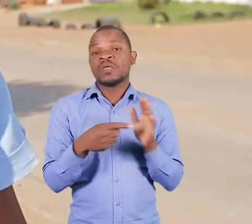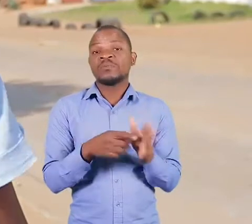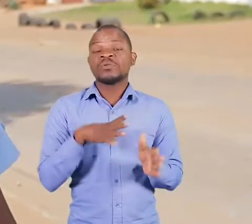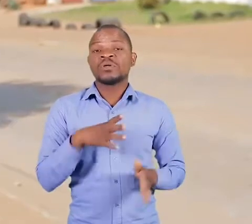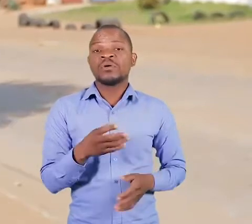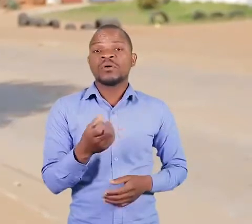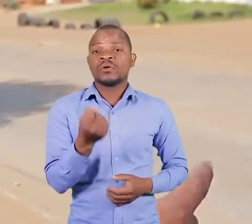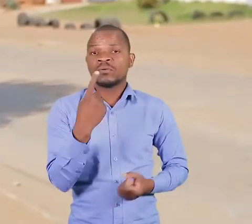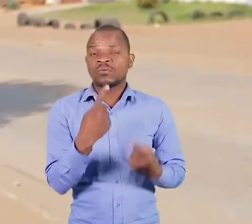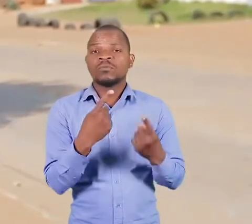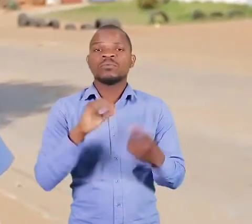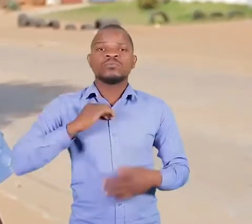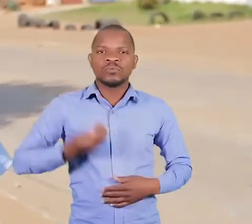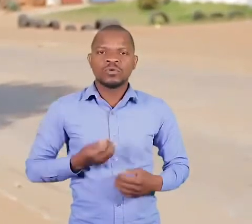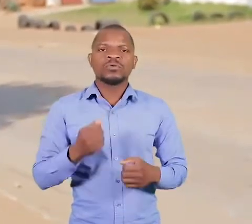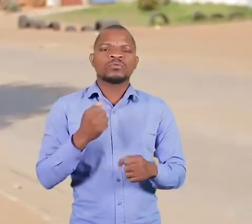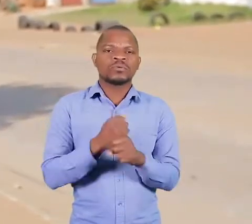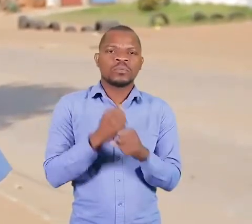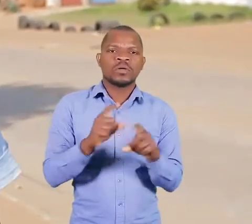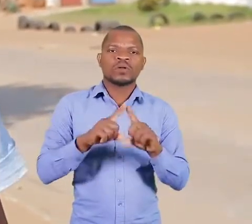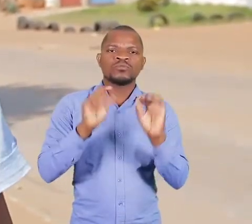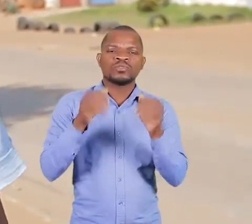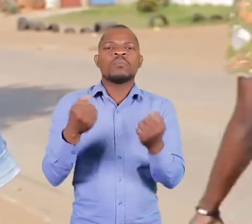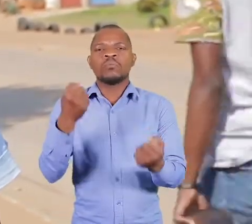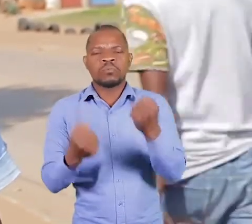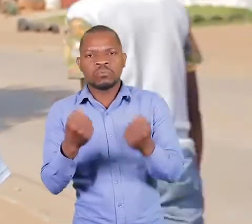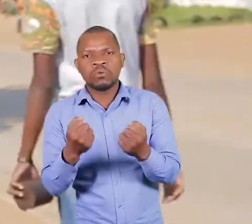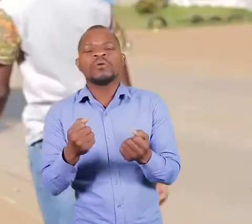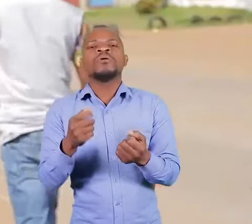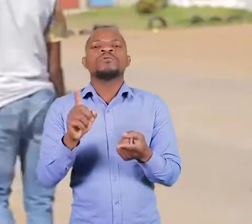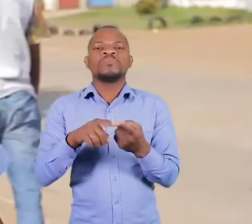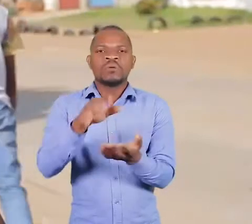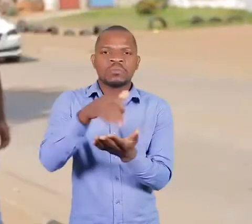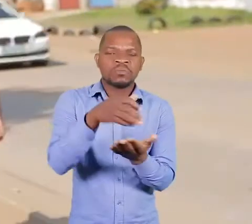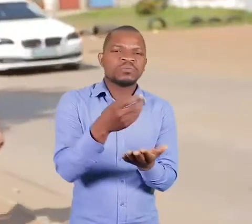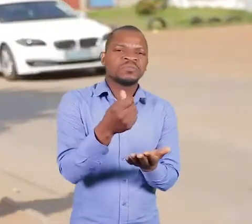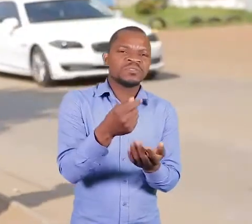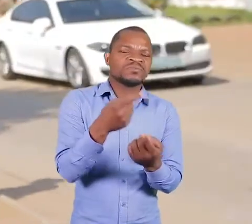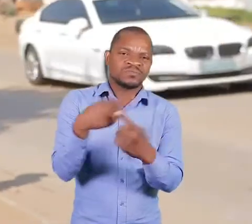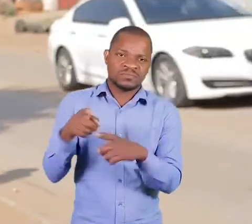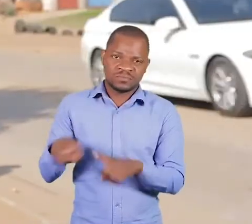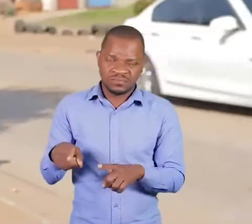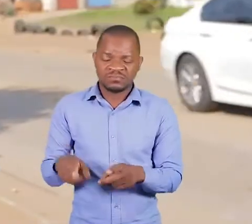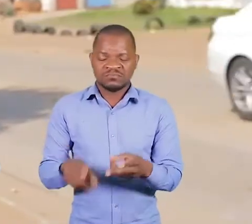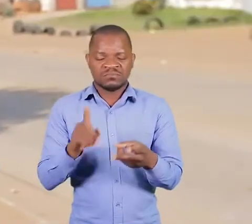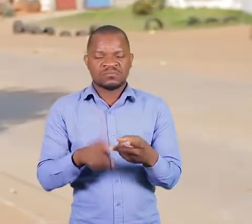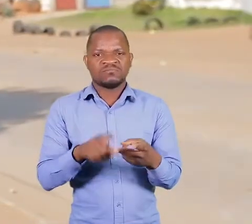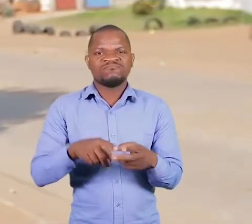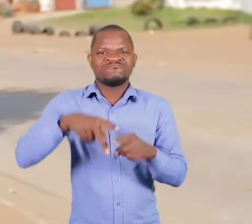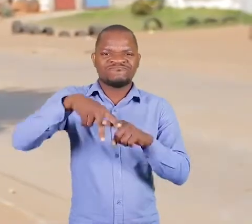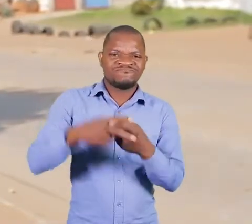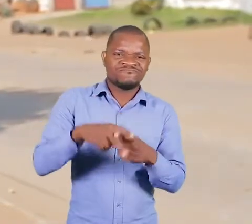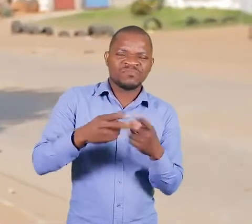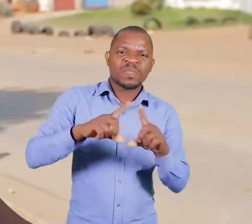cobradoras e motoristas, são mulheres, mas isso dizemos que é trabalho do homem. Tem mulheres que são canalizadoras.